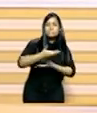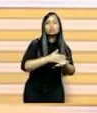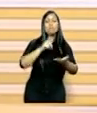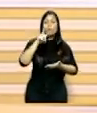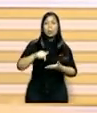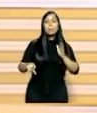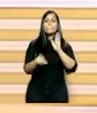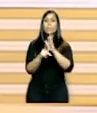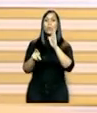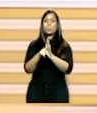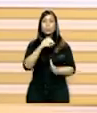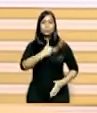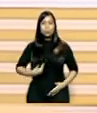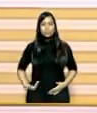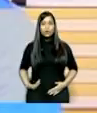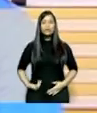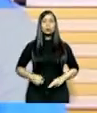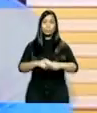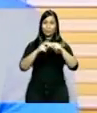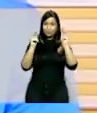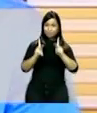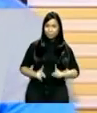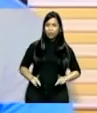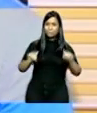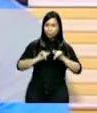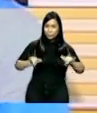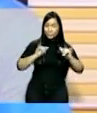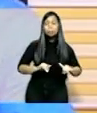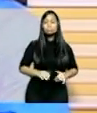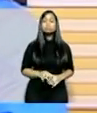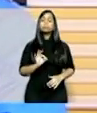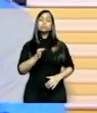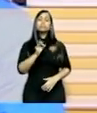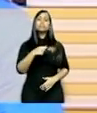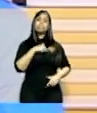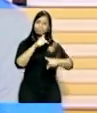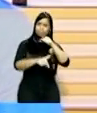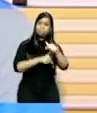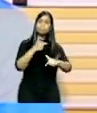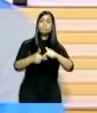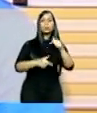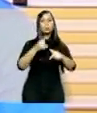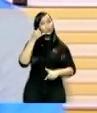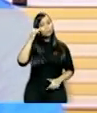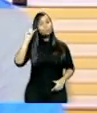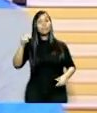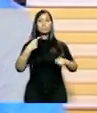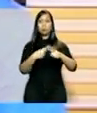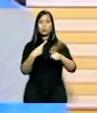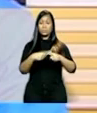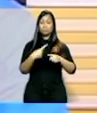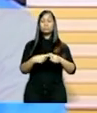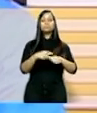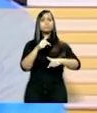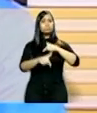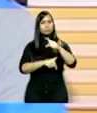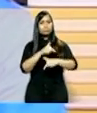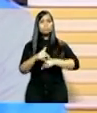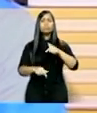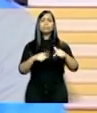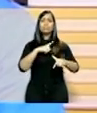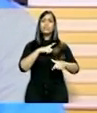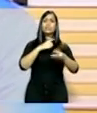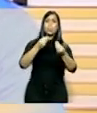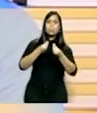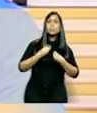do Estado pela cultura de paz? Com certeza, acho fundamental o trabalho preventivo, né? Porque o trabalho punitivo, ele traz